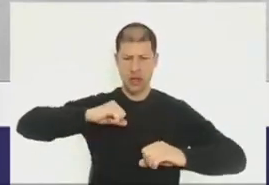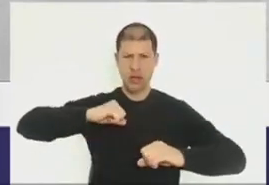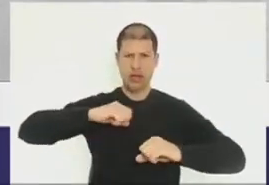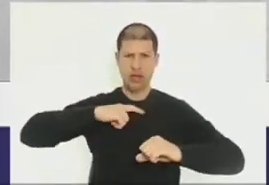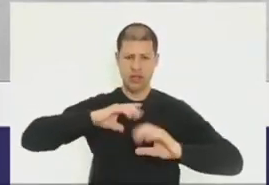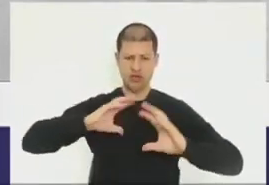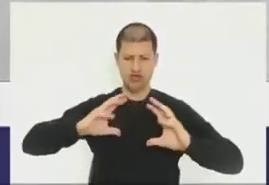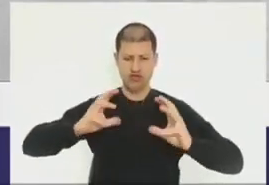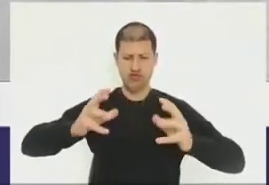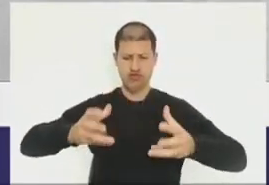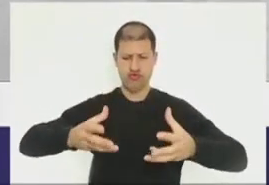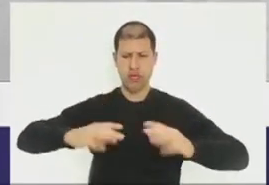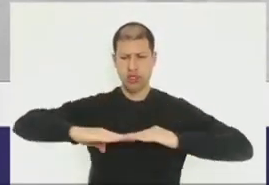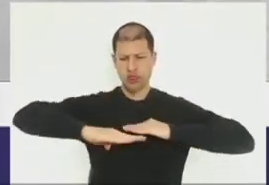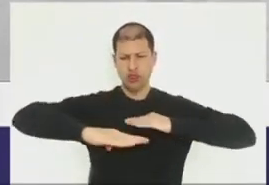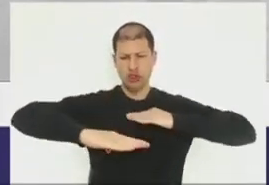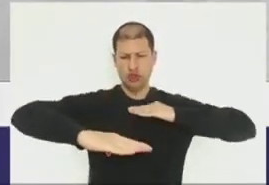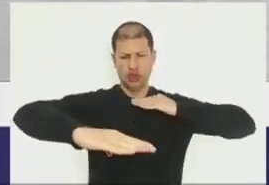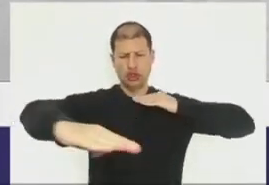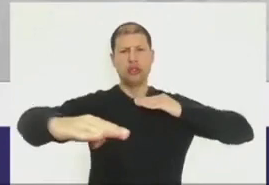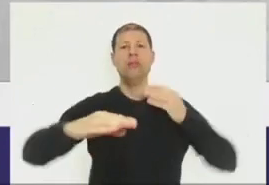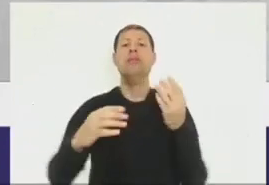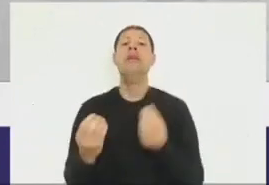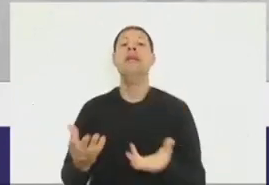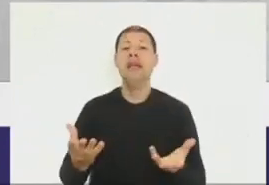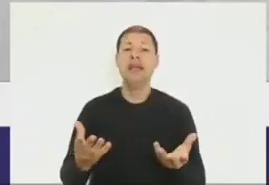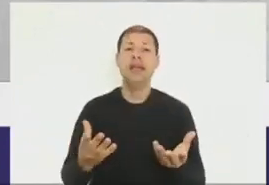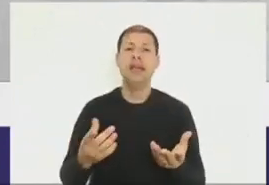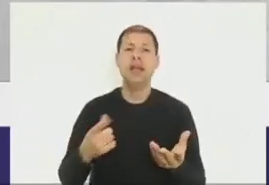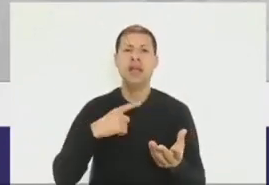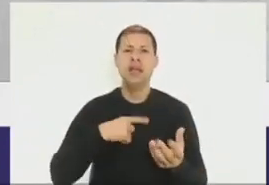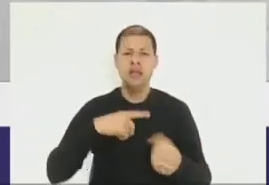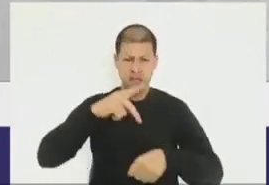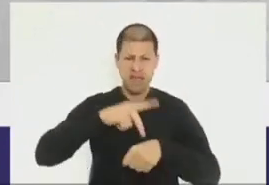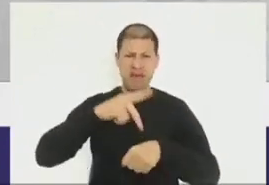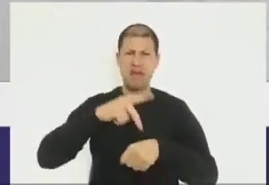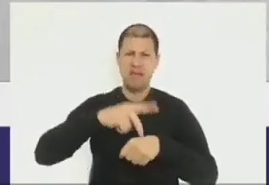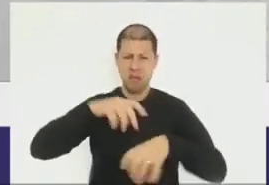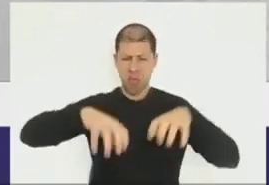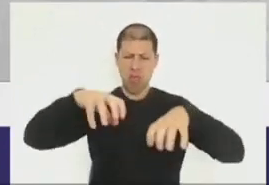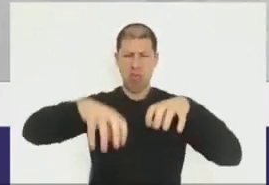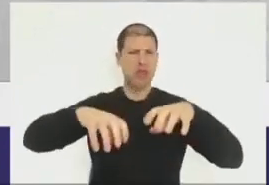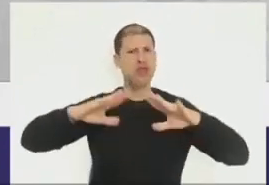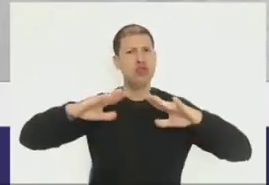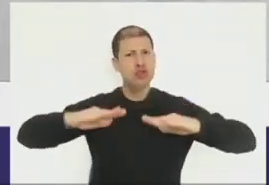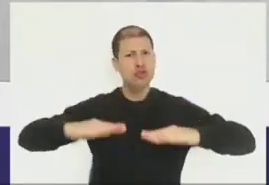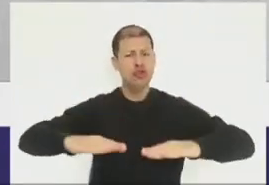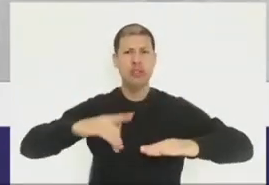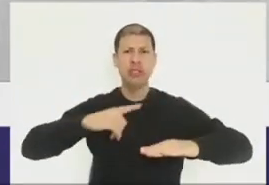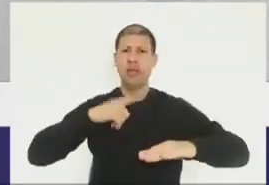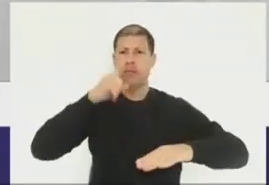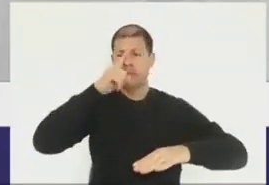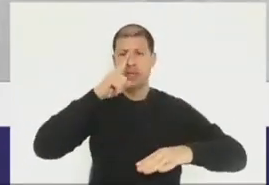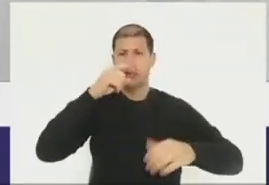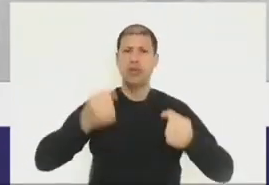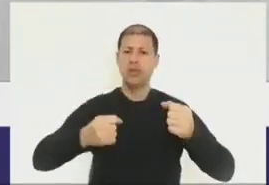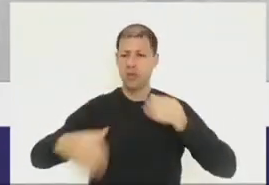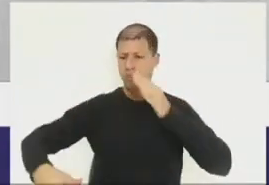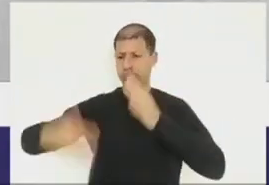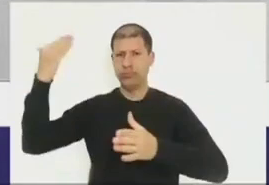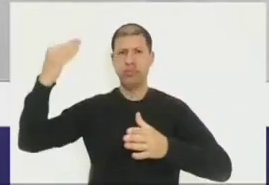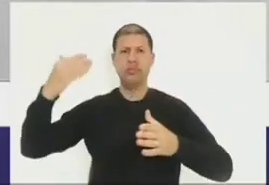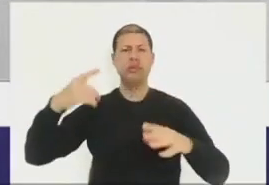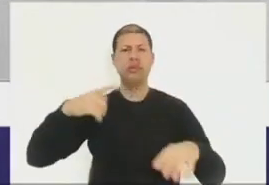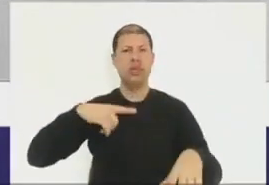que diminua, foi empedrado, perigo de cortar pneu, a poeira,